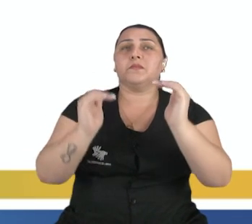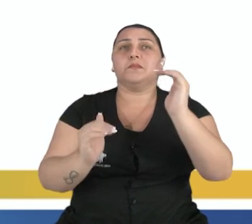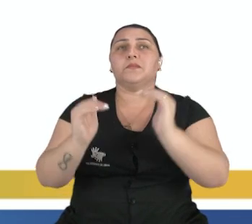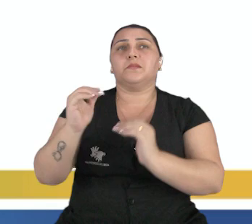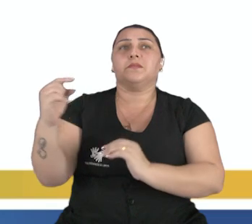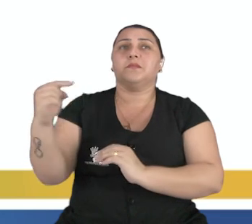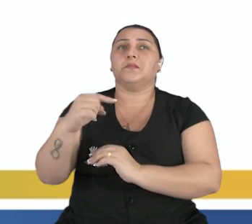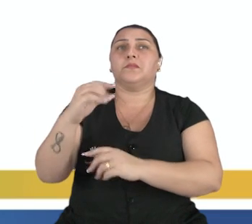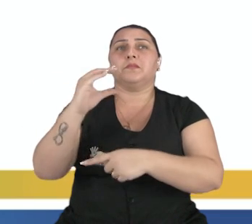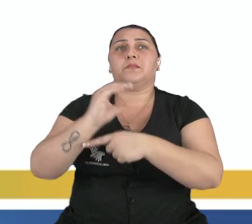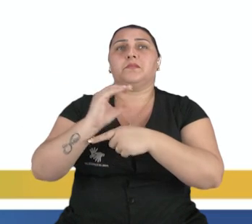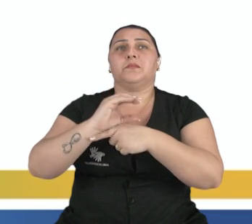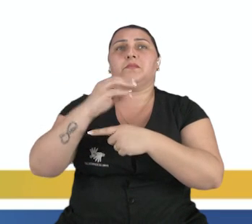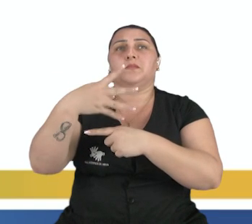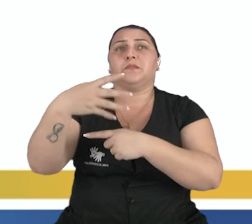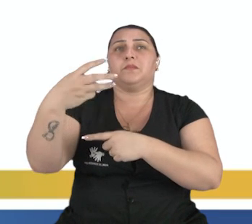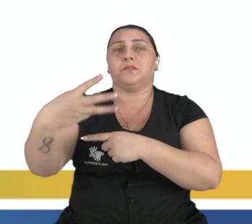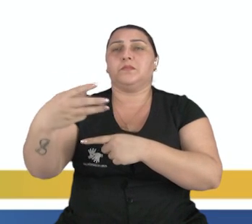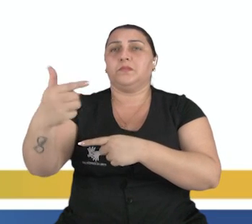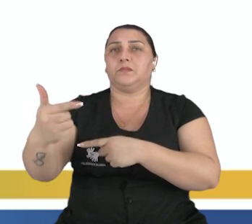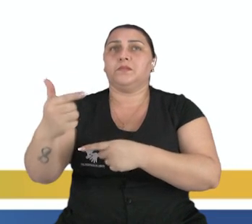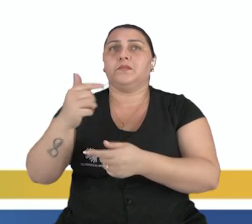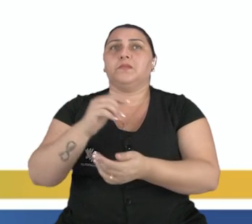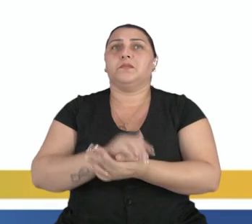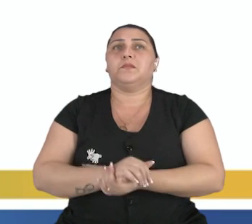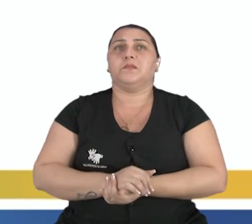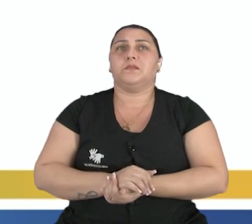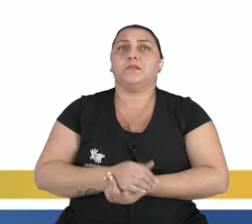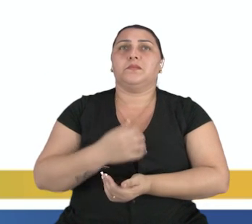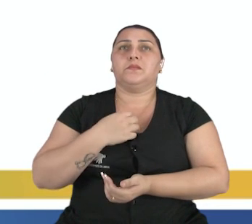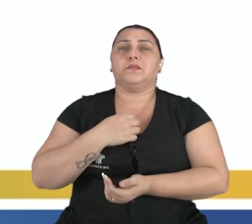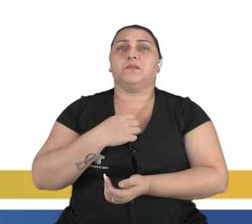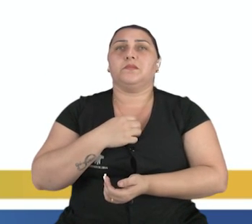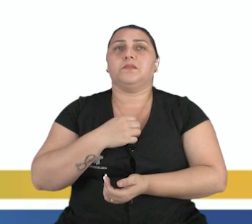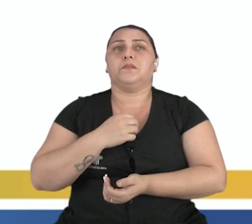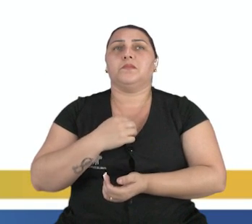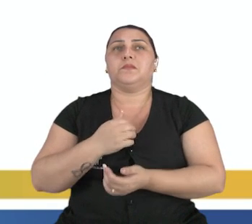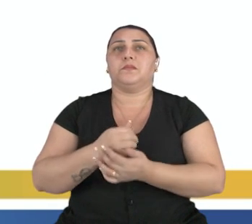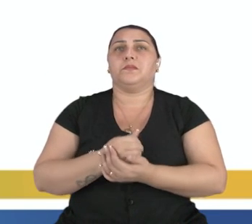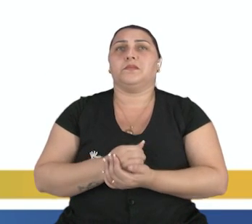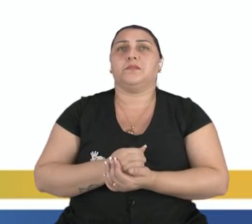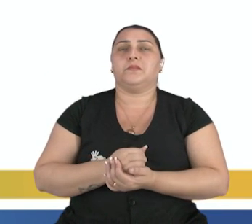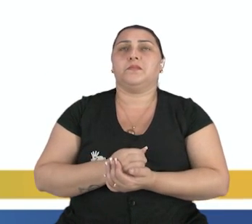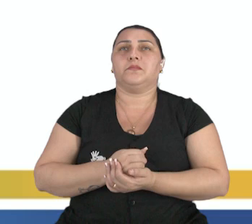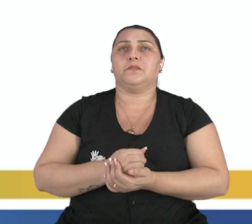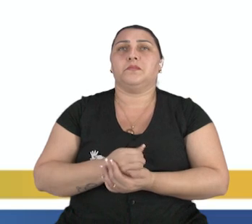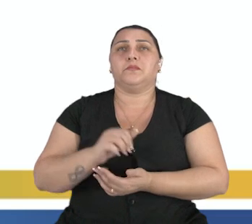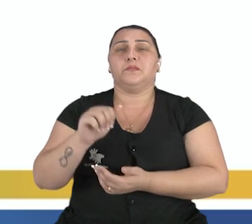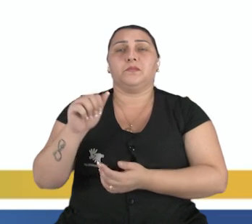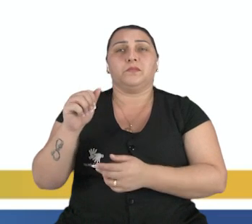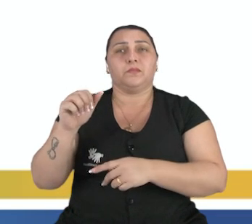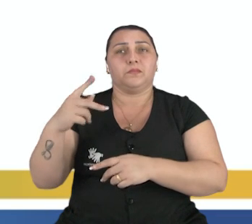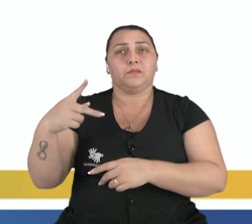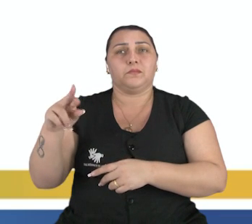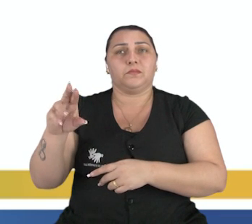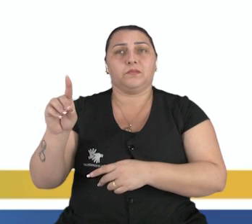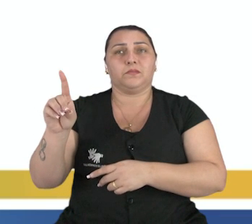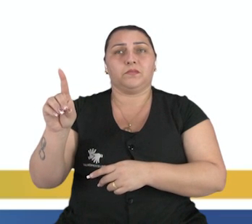equação, que é a alternativa C, né? 4 mols está para 3, que está para 2 do